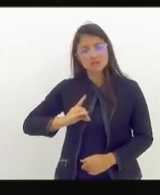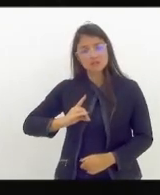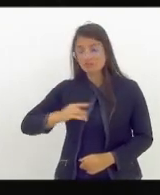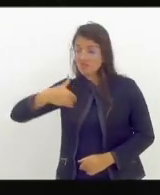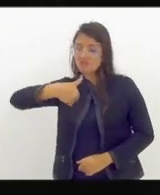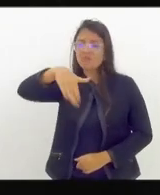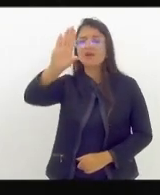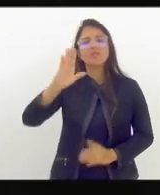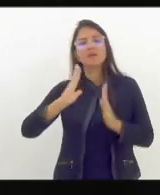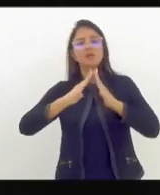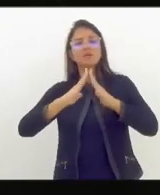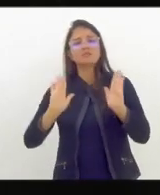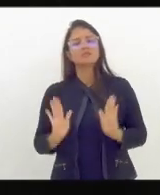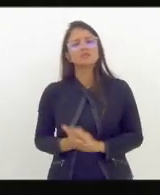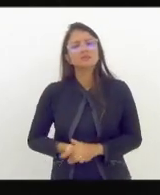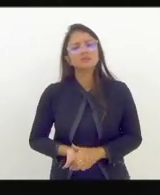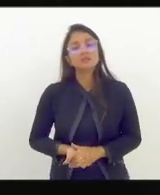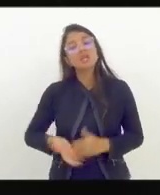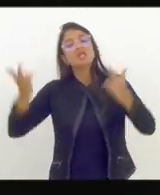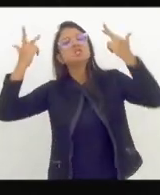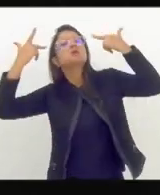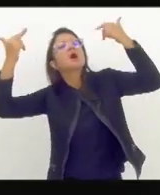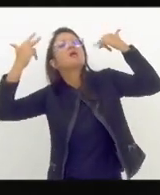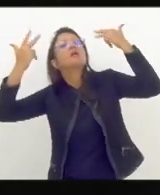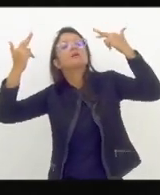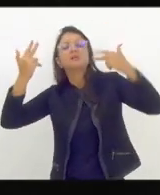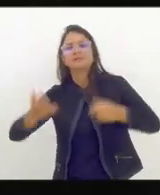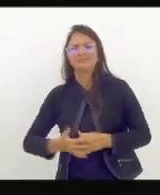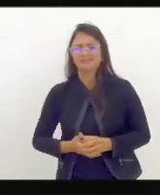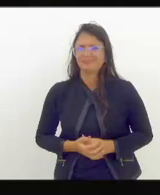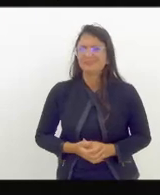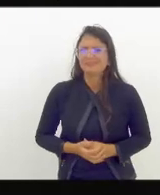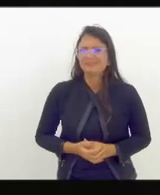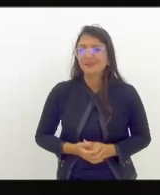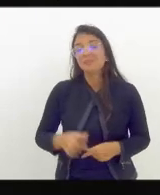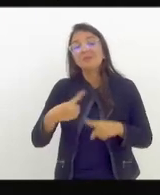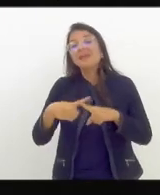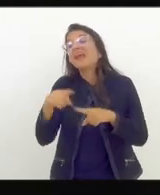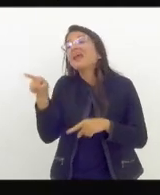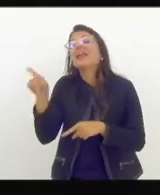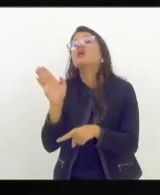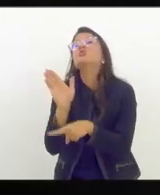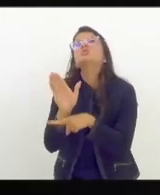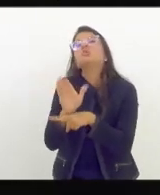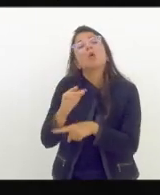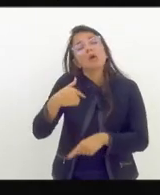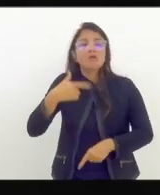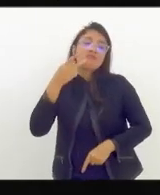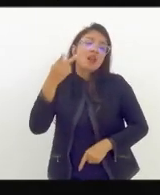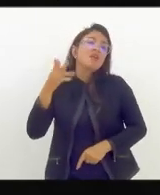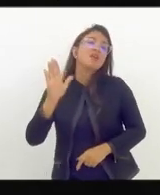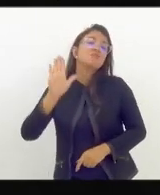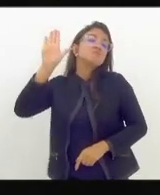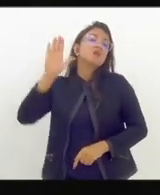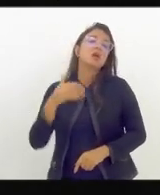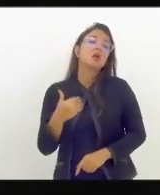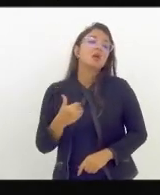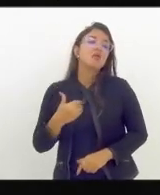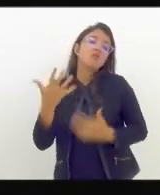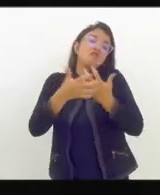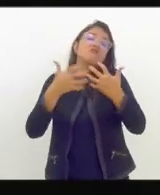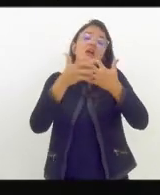nada tivesse acontecido, porque ele colaborou e revelou que havia matado, assassinado uma